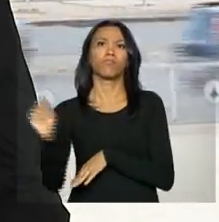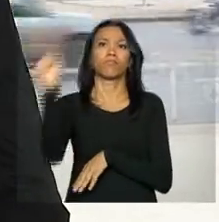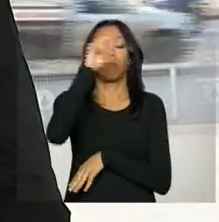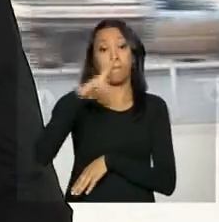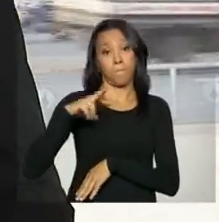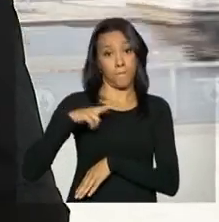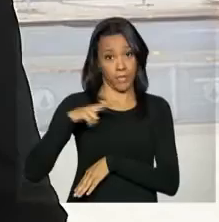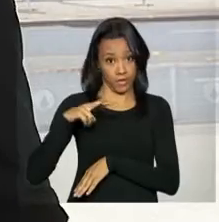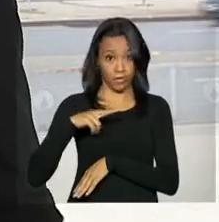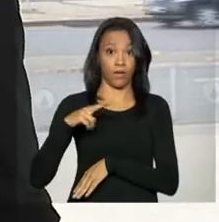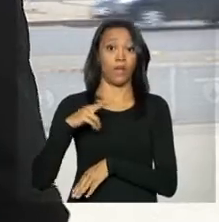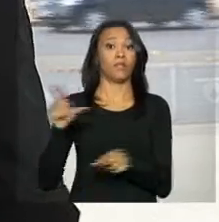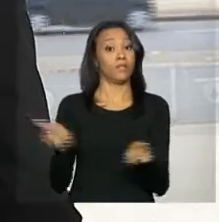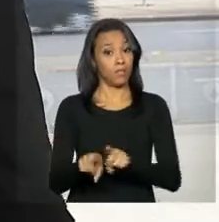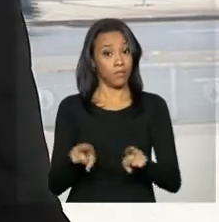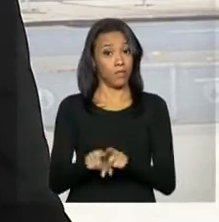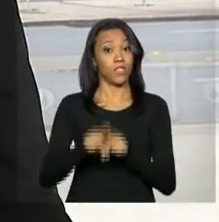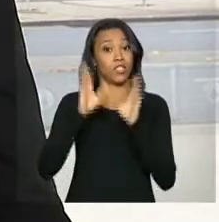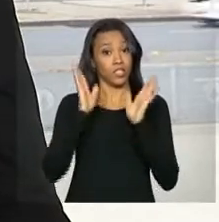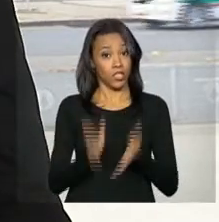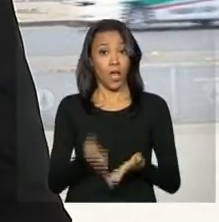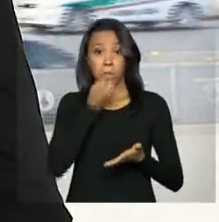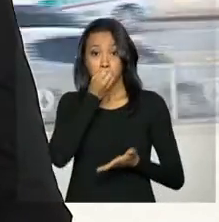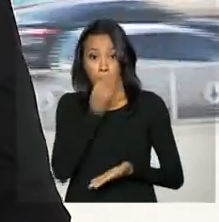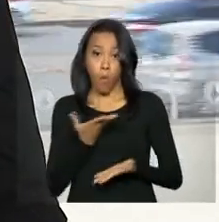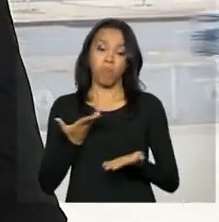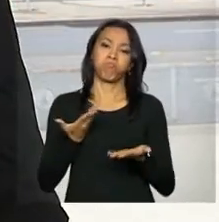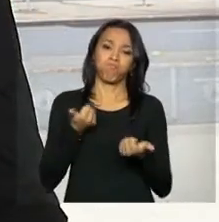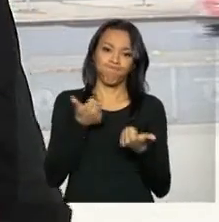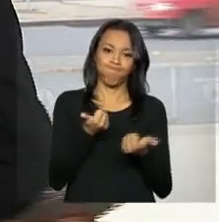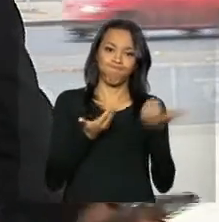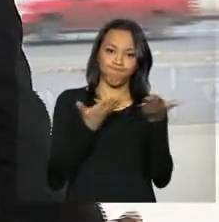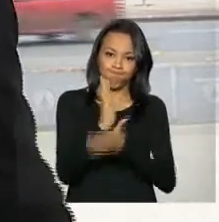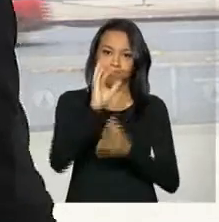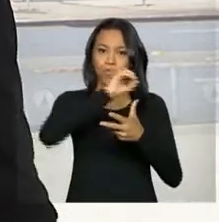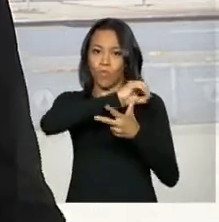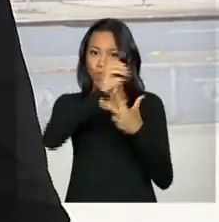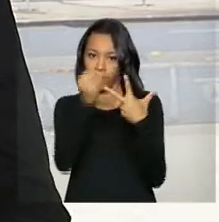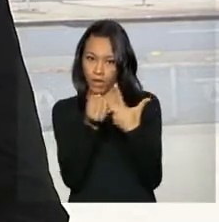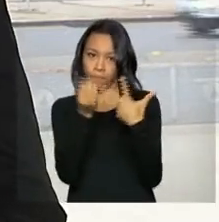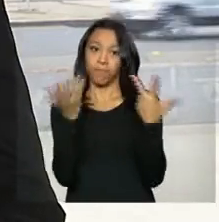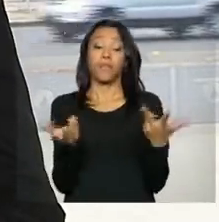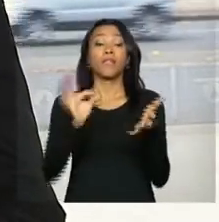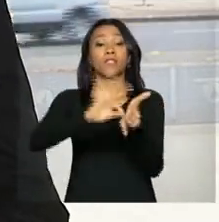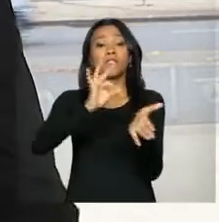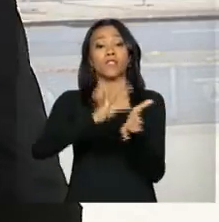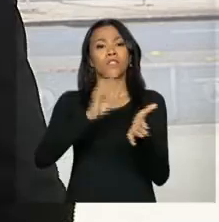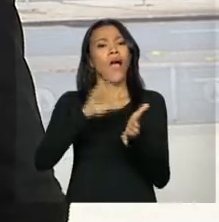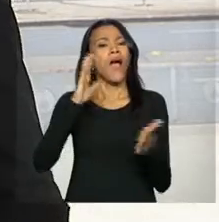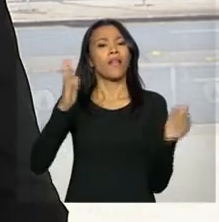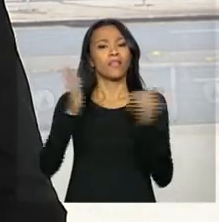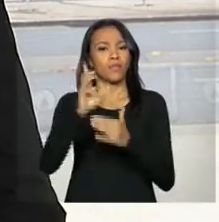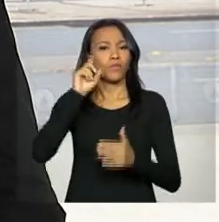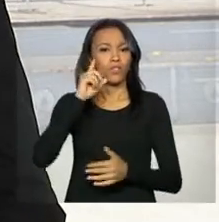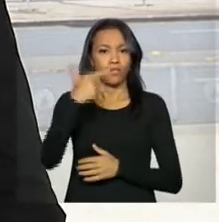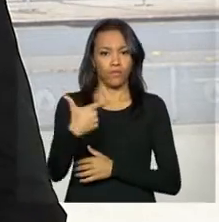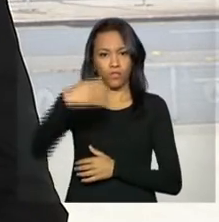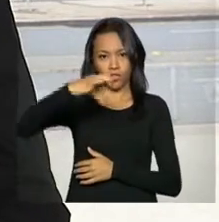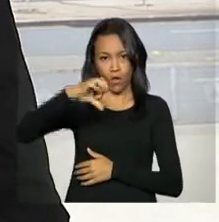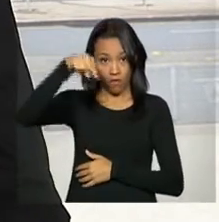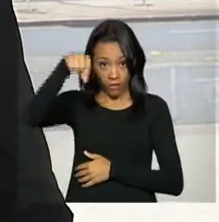e com avaliação positiva no enem as inscrições podem ser feitas até o dia 29 deste